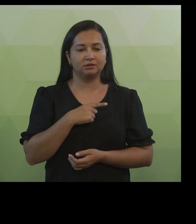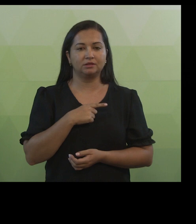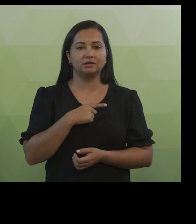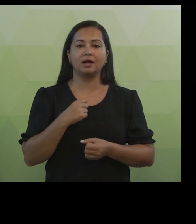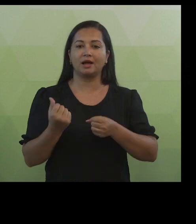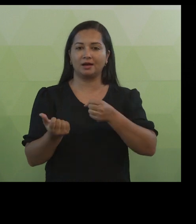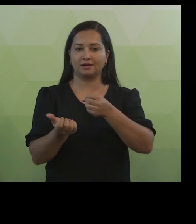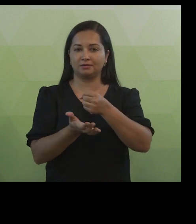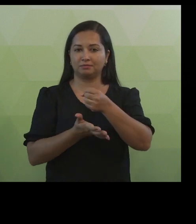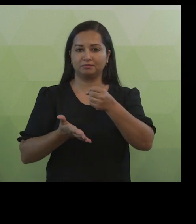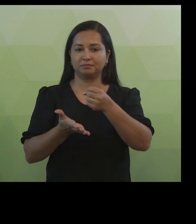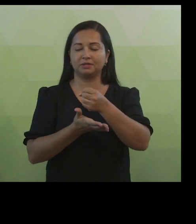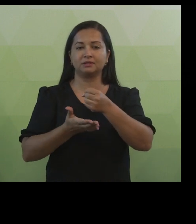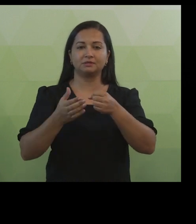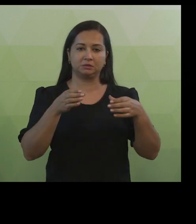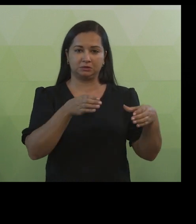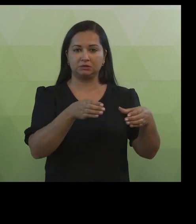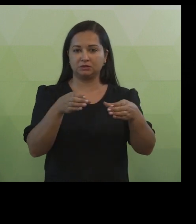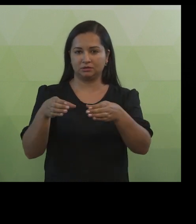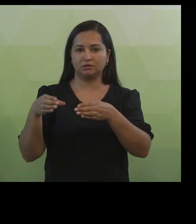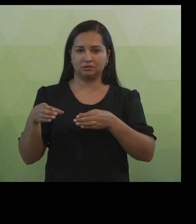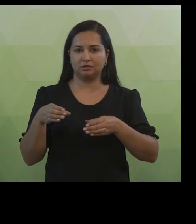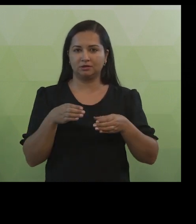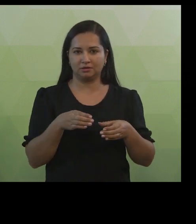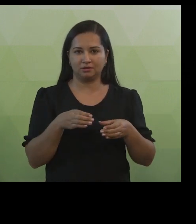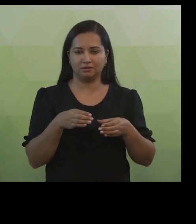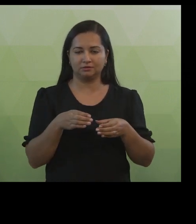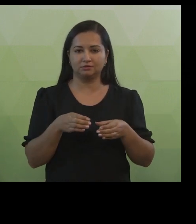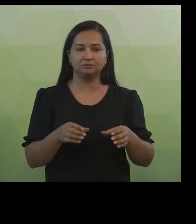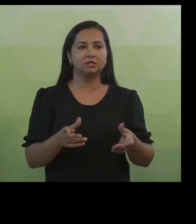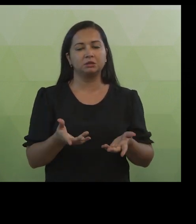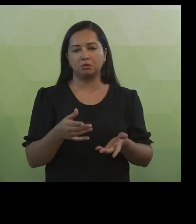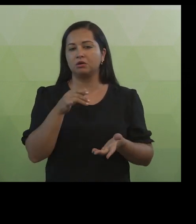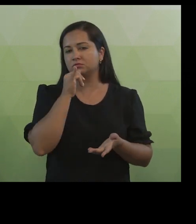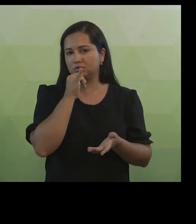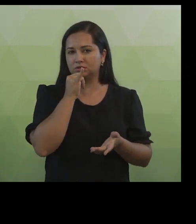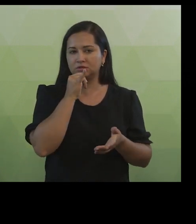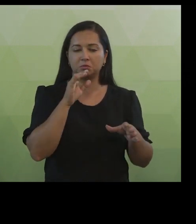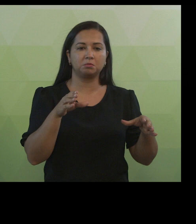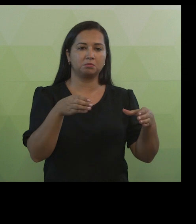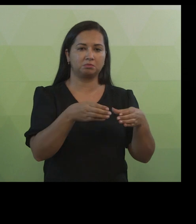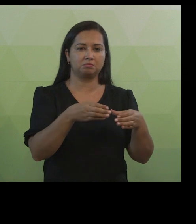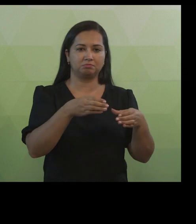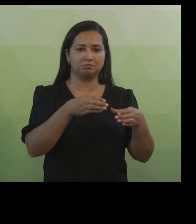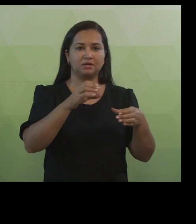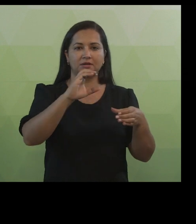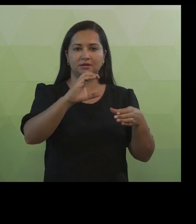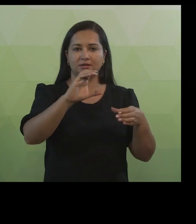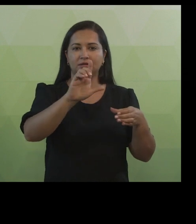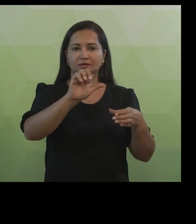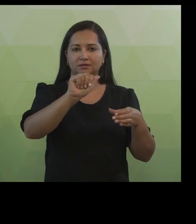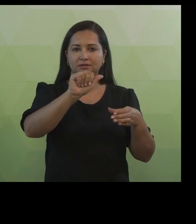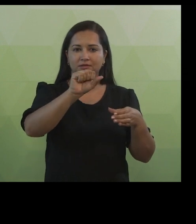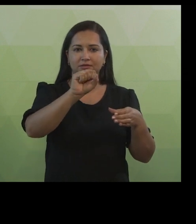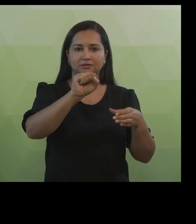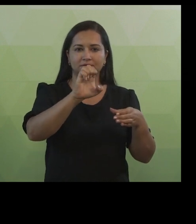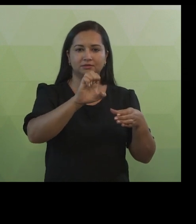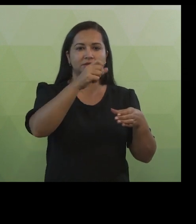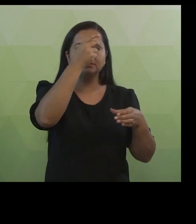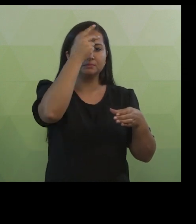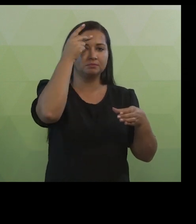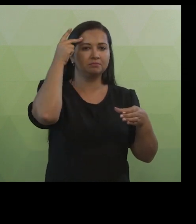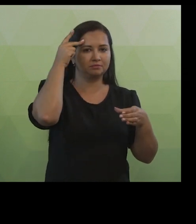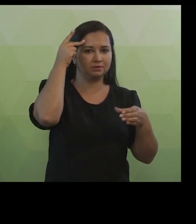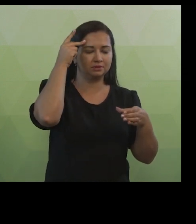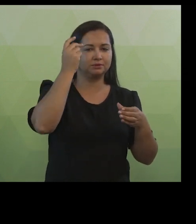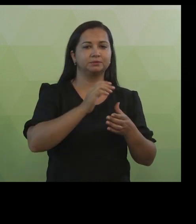classe base, que nesse exemplo corresponde à classe pessoa, e temos também o aluno como